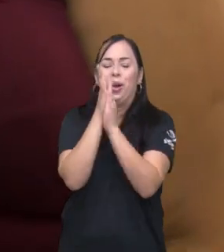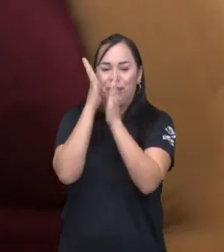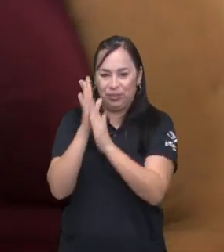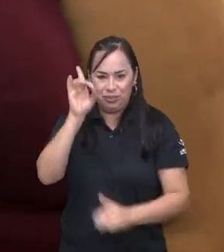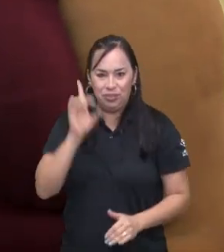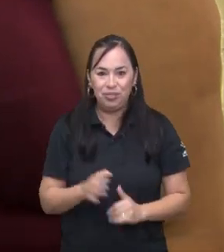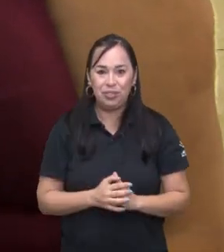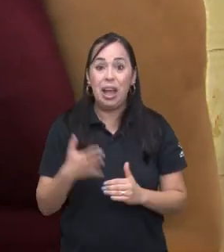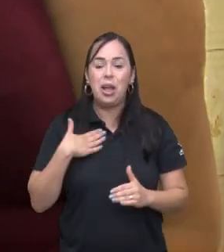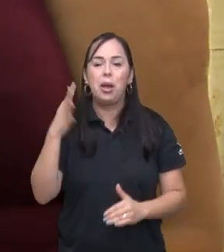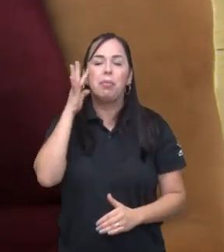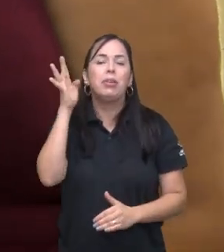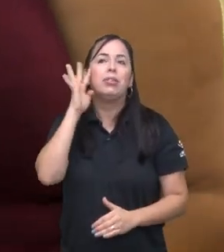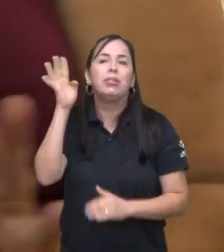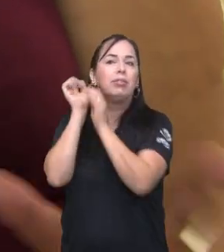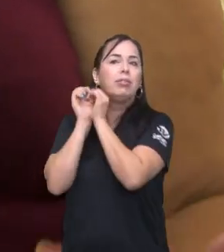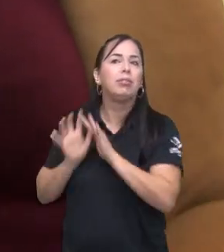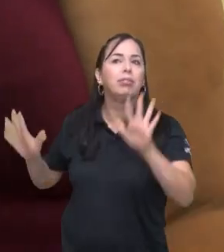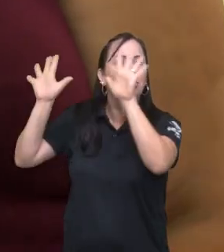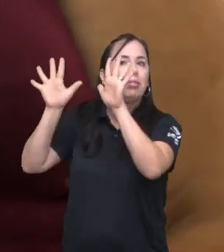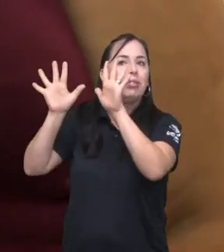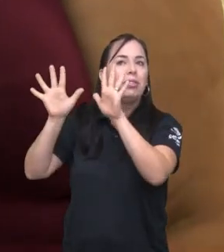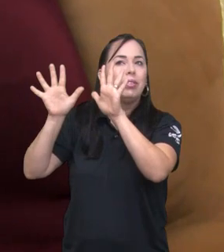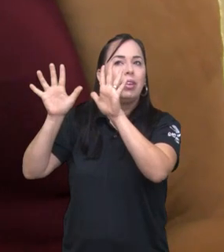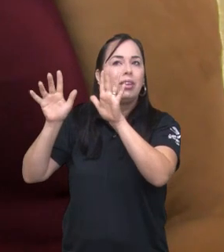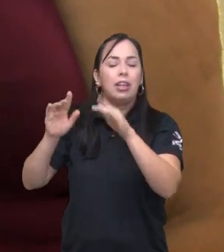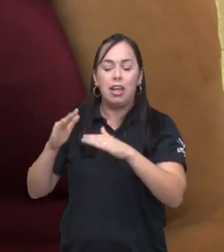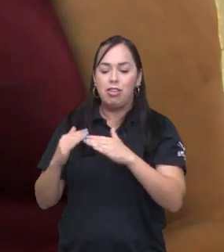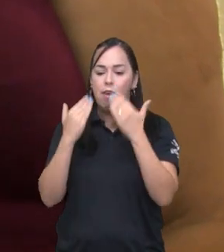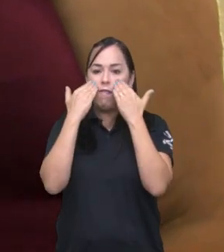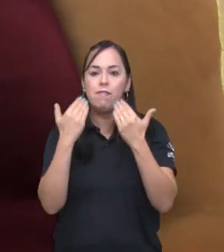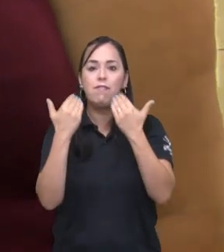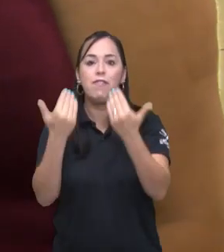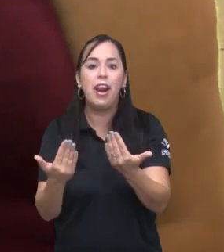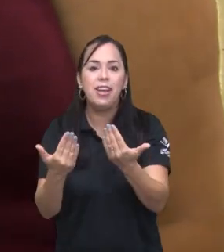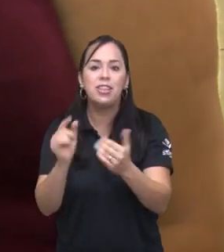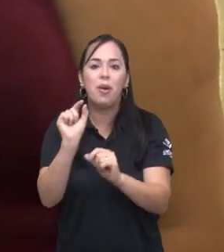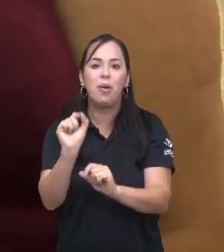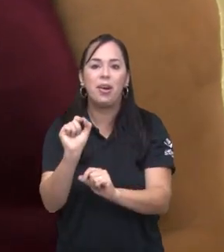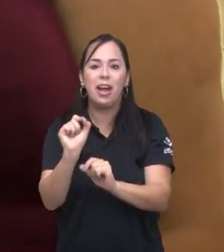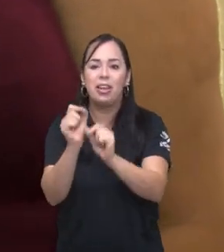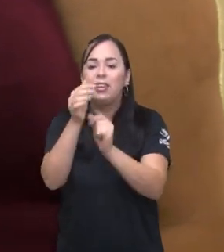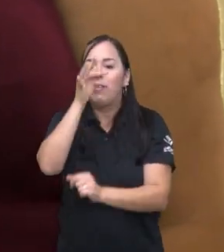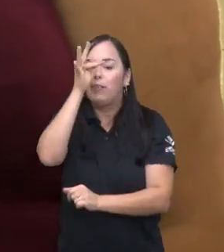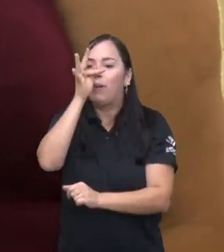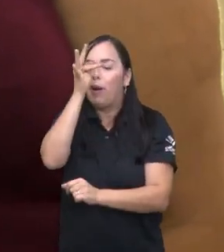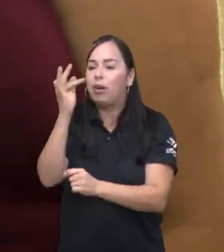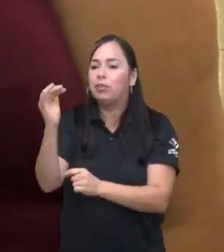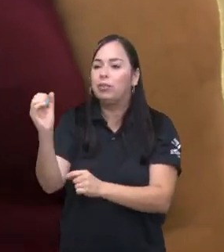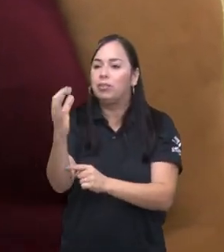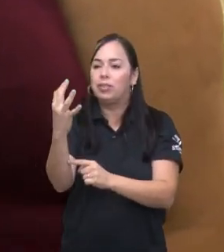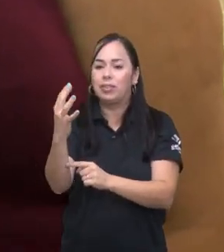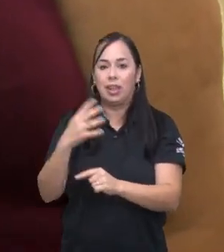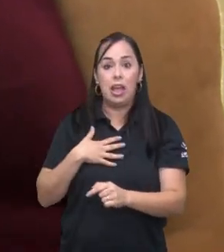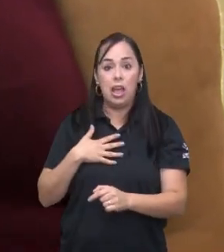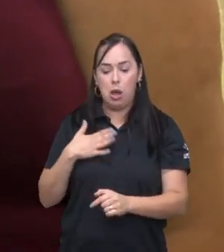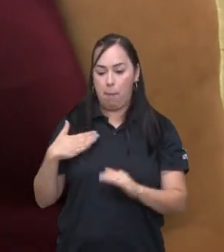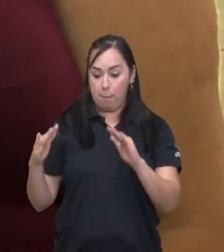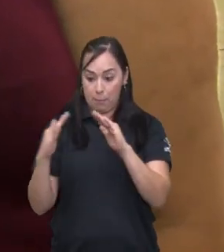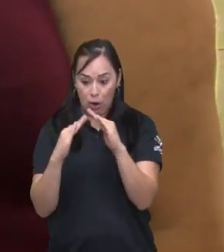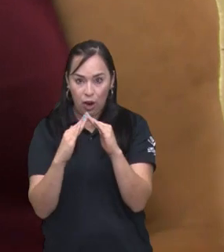eu imaginava minha casa e uma roseira na frente. E essa roseira, quando fez 1 semana que eu